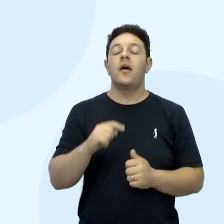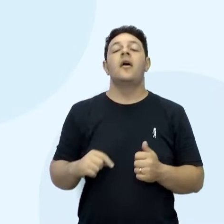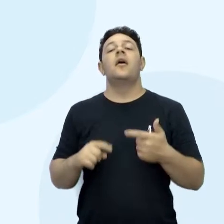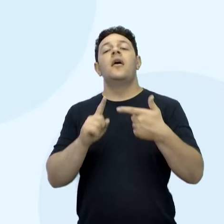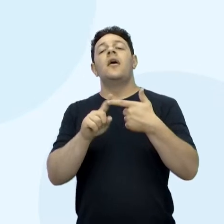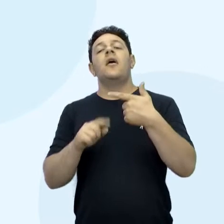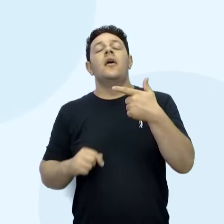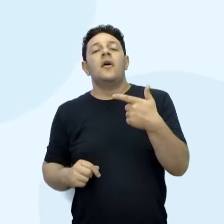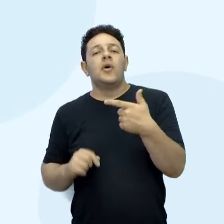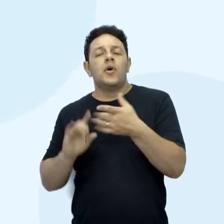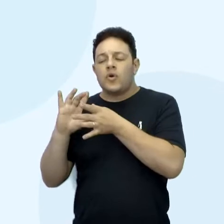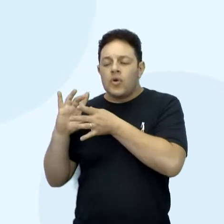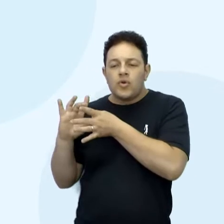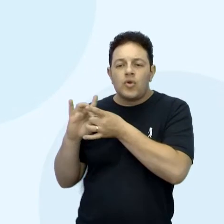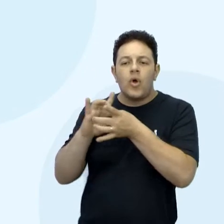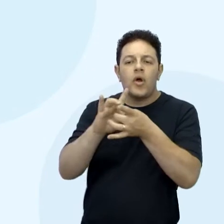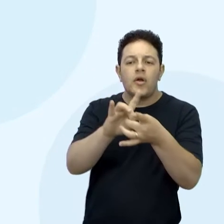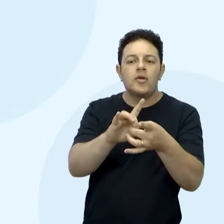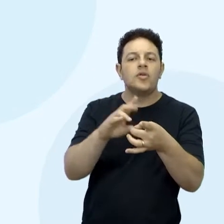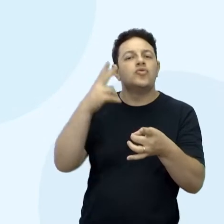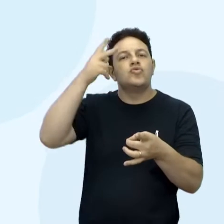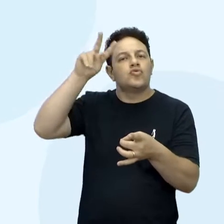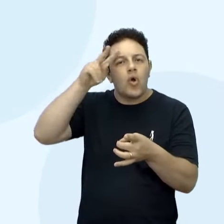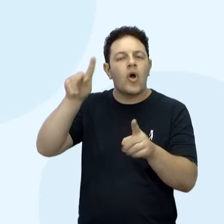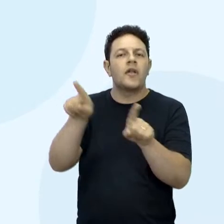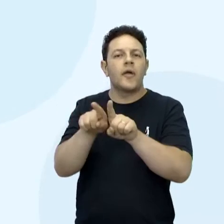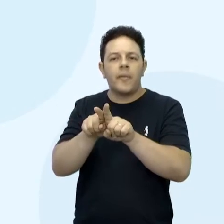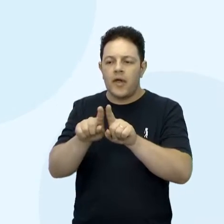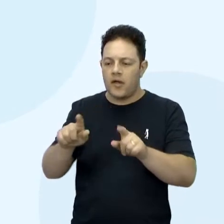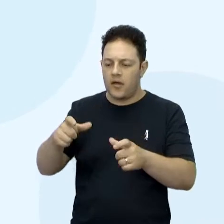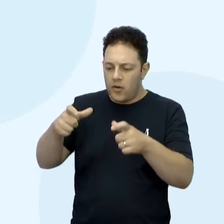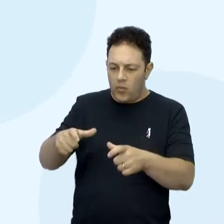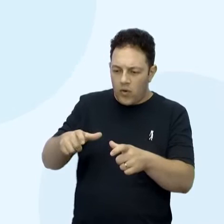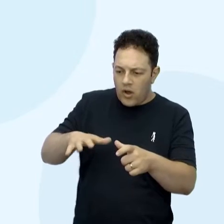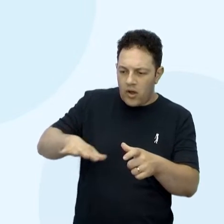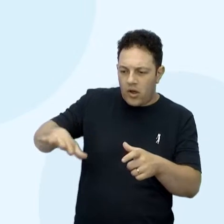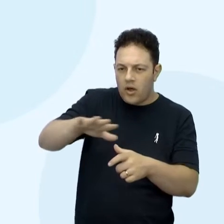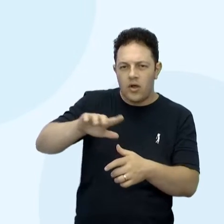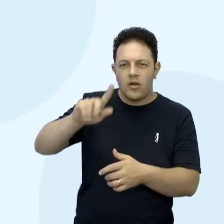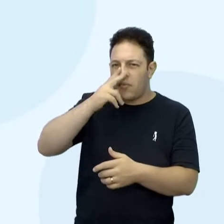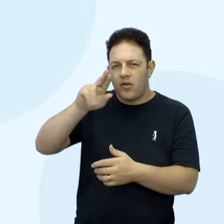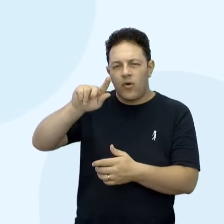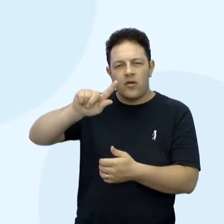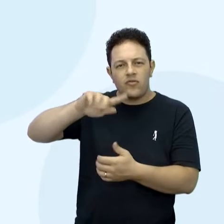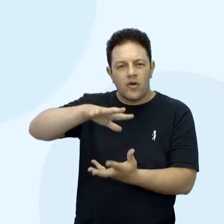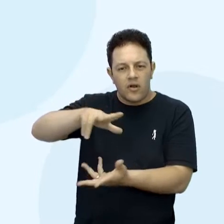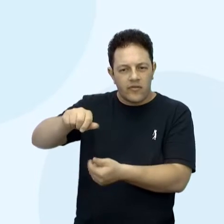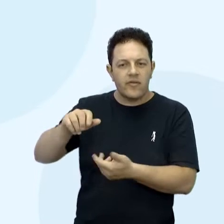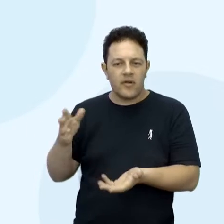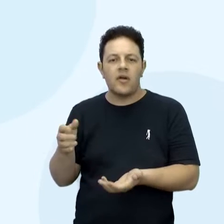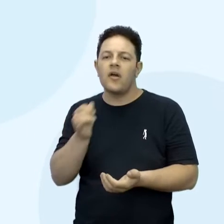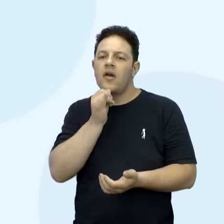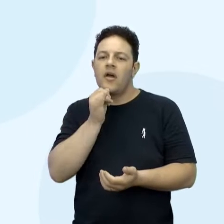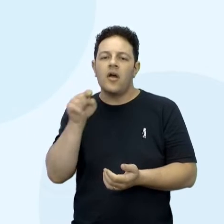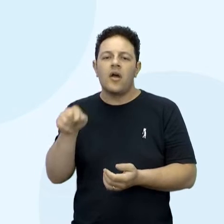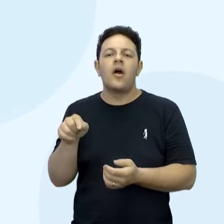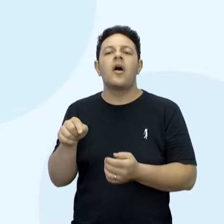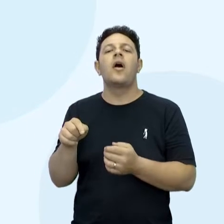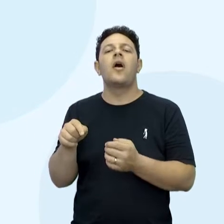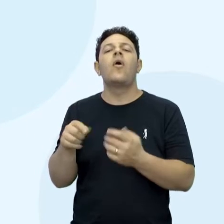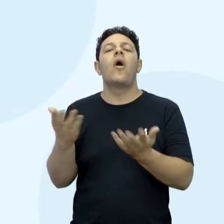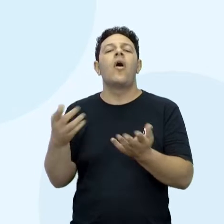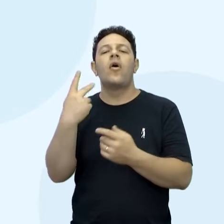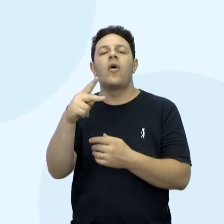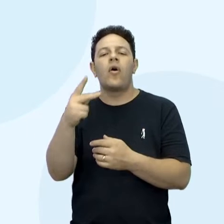né? Qual o contexto histórico e geográfico do espaço escolhido? Onde ele se localiza? Qual é a sua